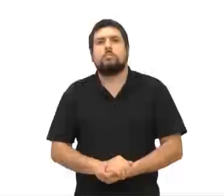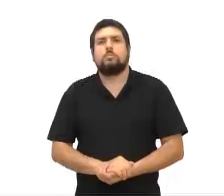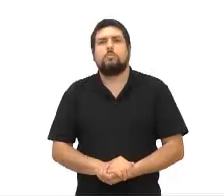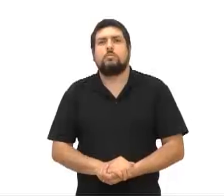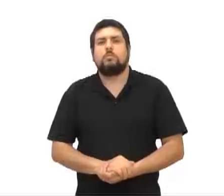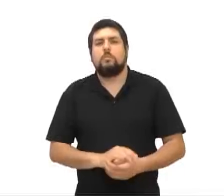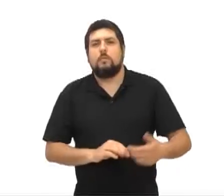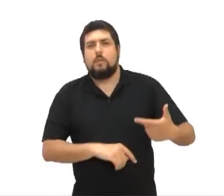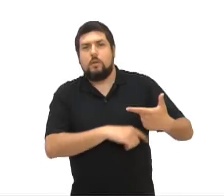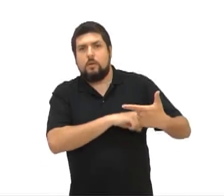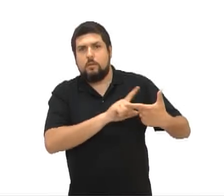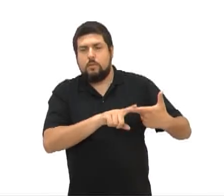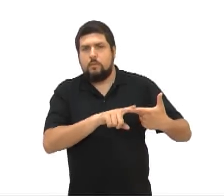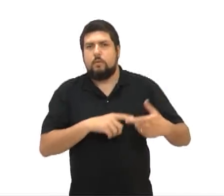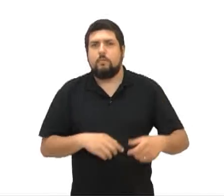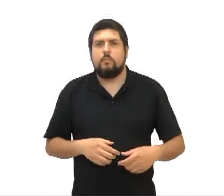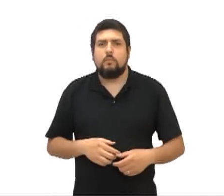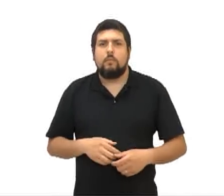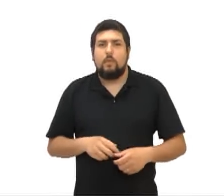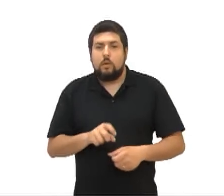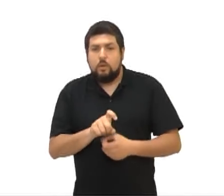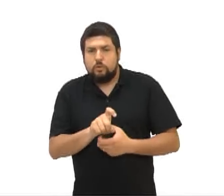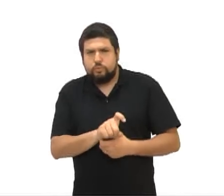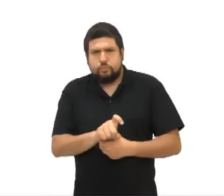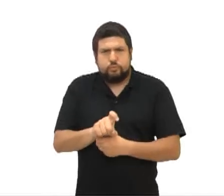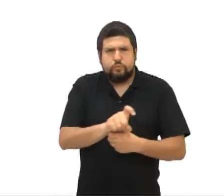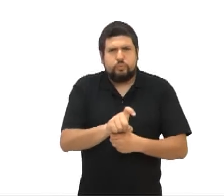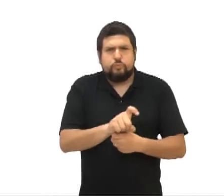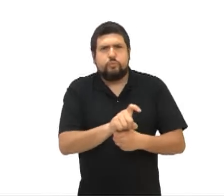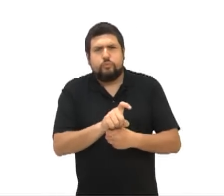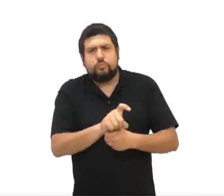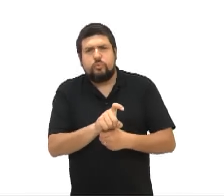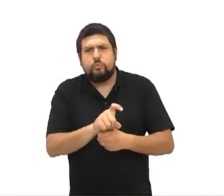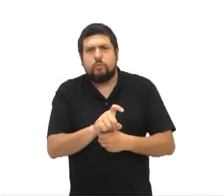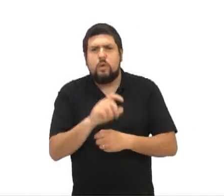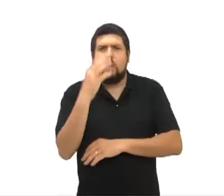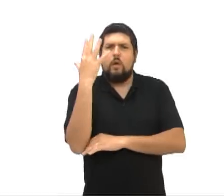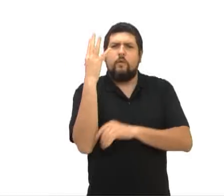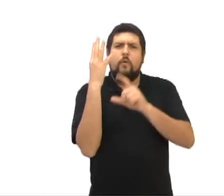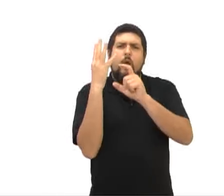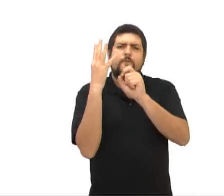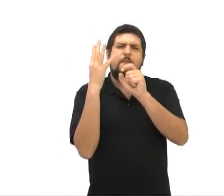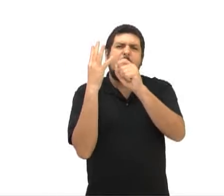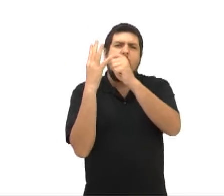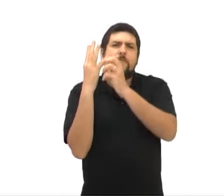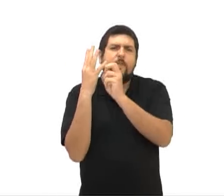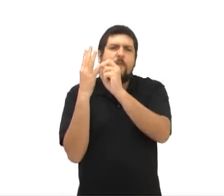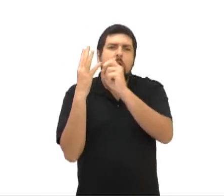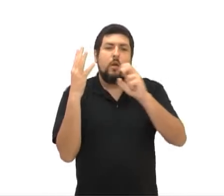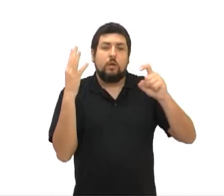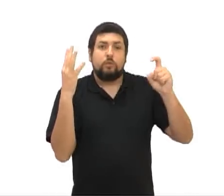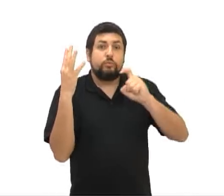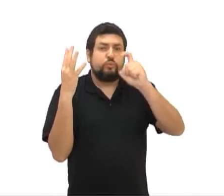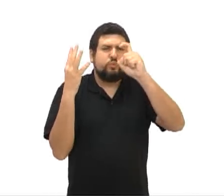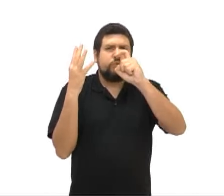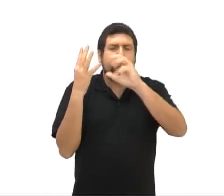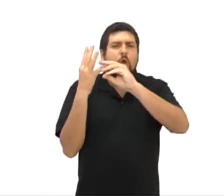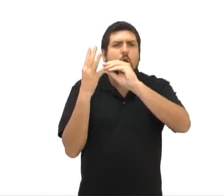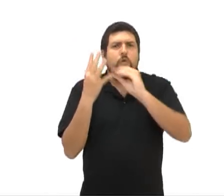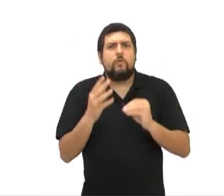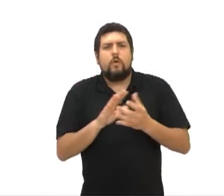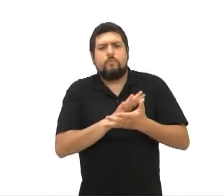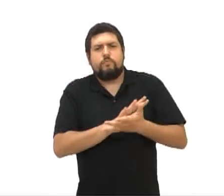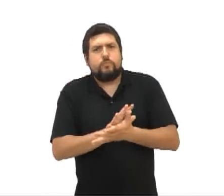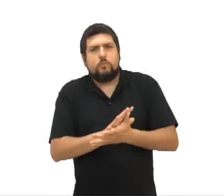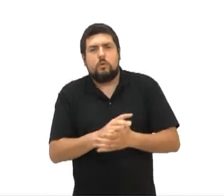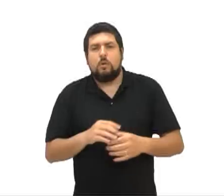argumento. Agrotóxicos são eficientes no combate a fungos, doenças e pragas que atacam as plantas e é totalmente